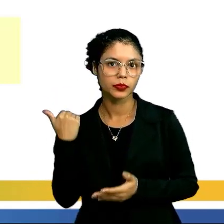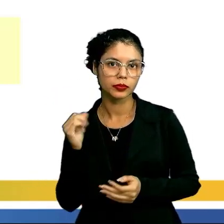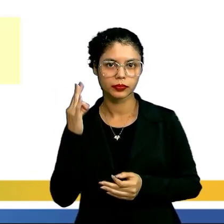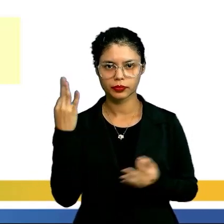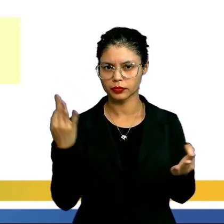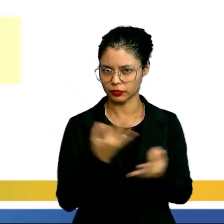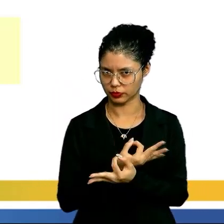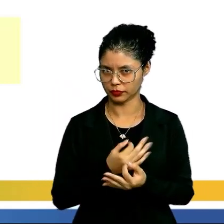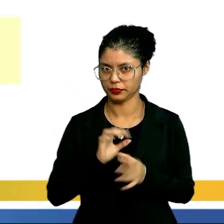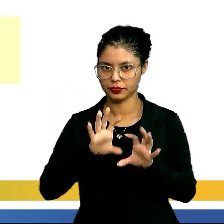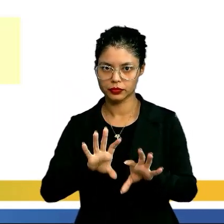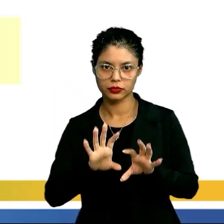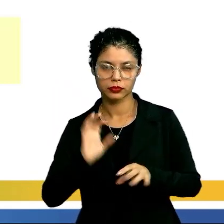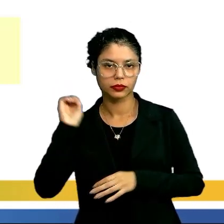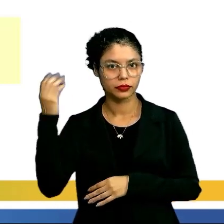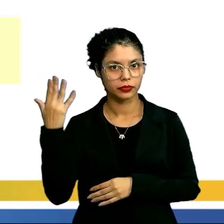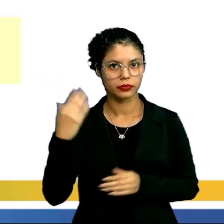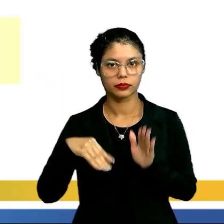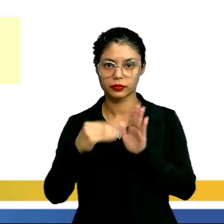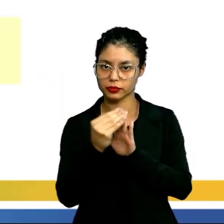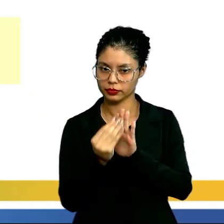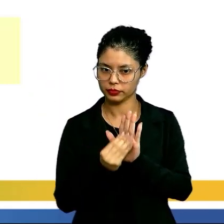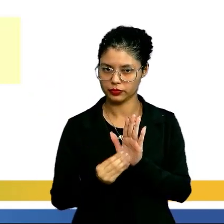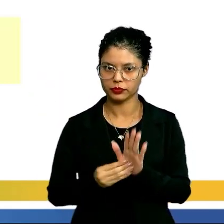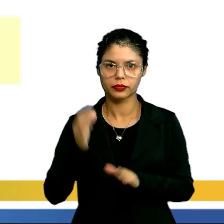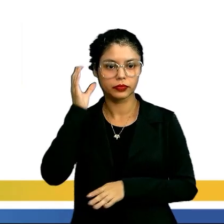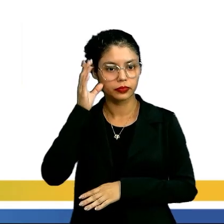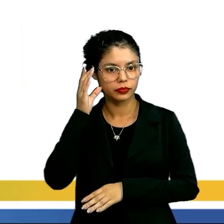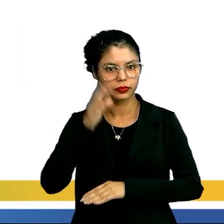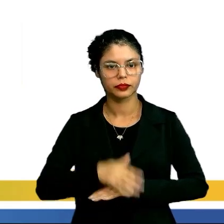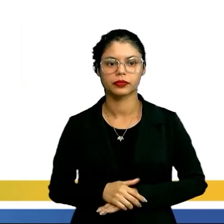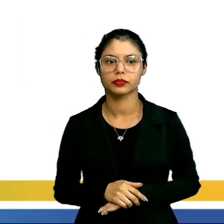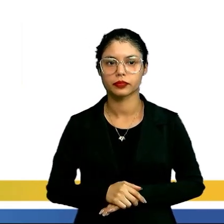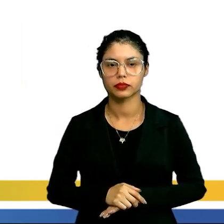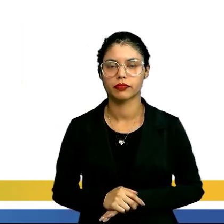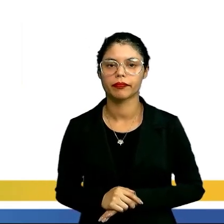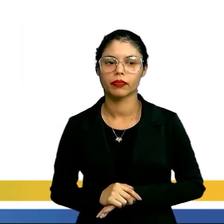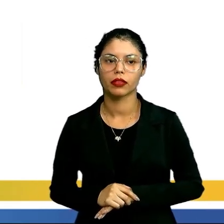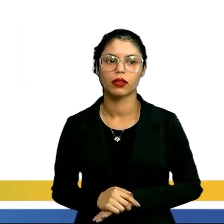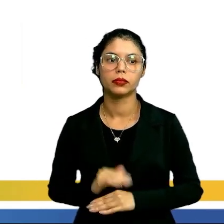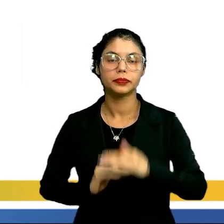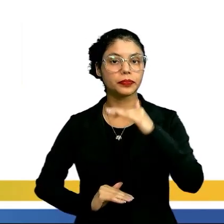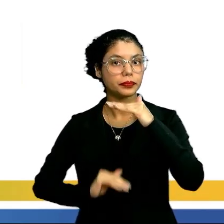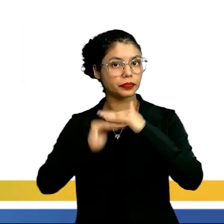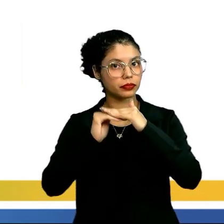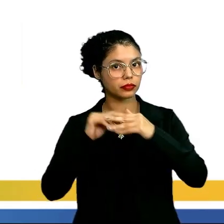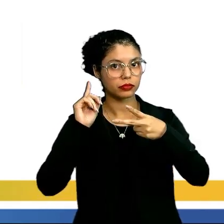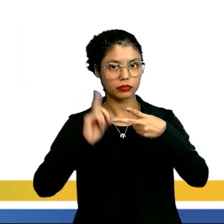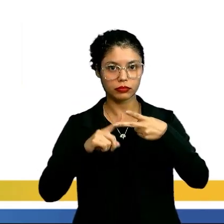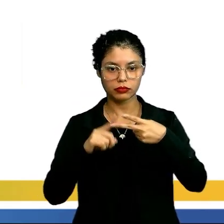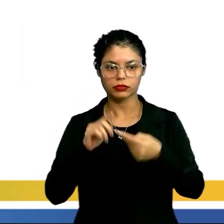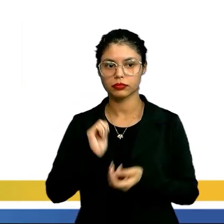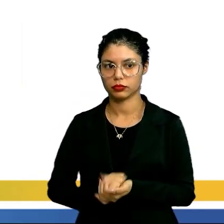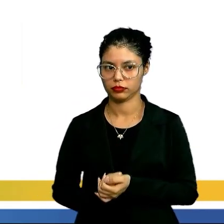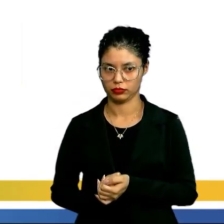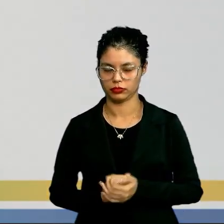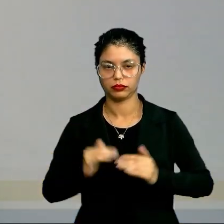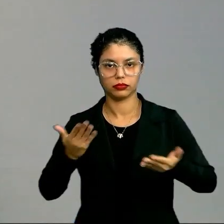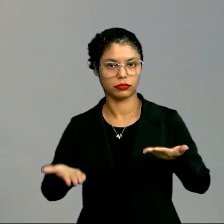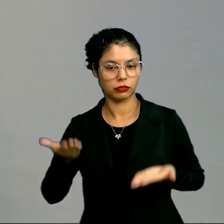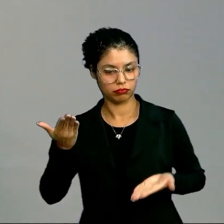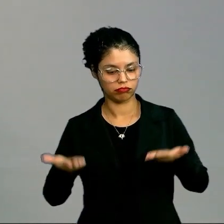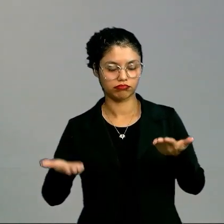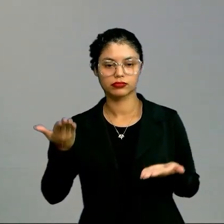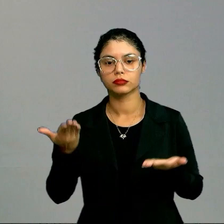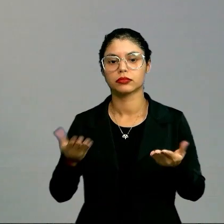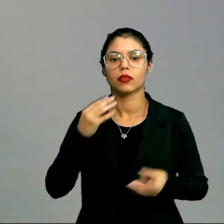Perfeito? Assim funciona o fator concentração. A pressão, ela também influencia o equilíbrio químico. Só